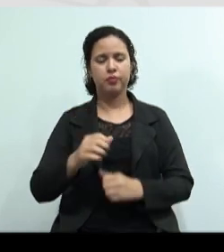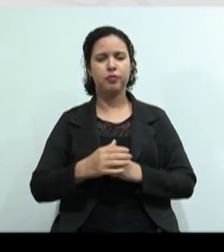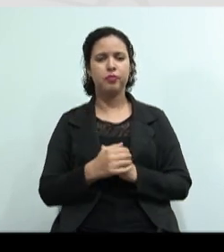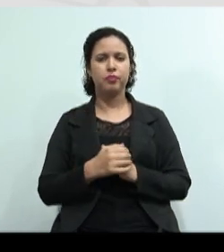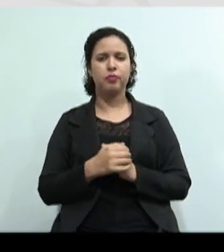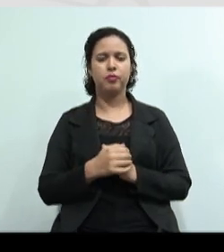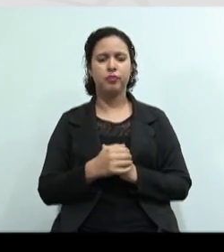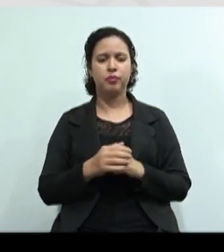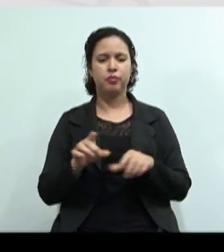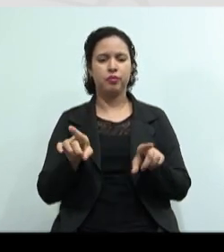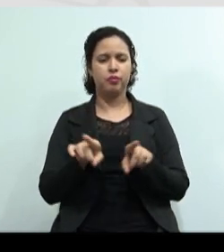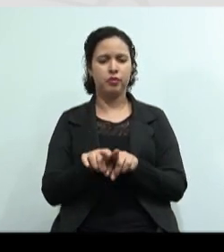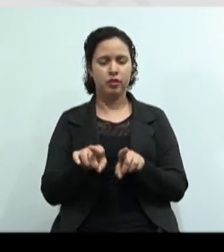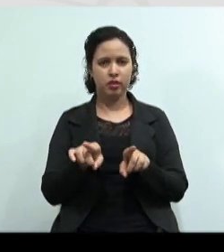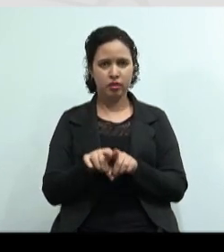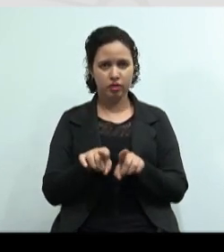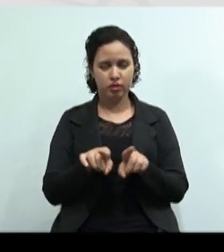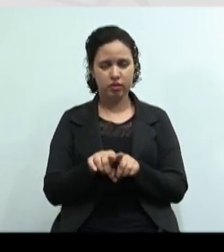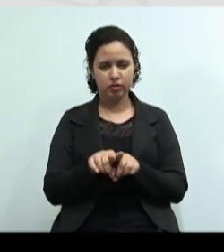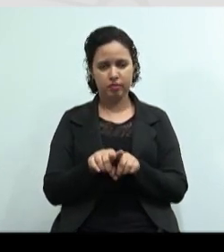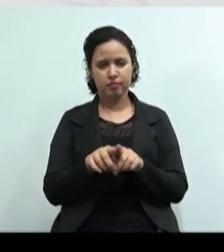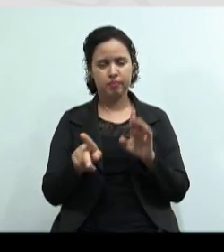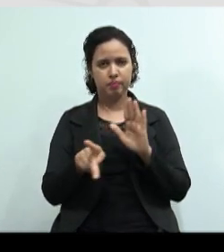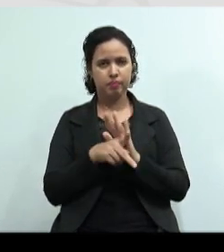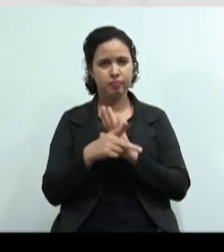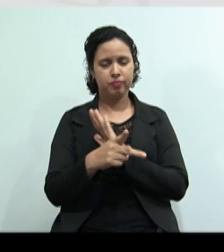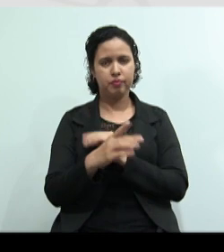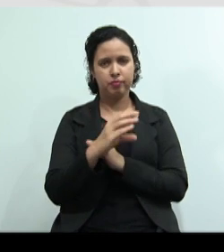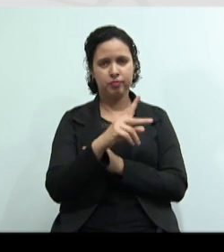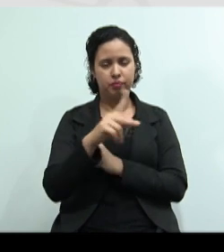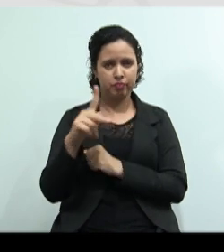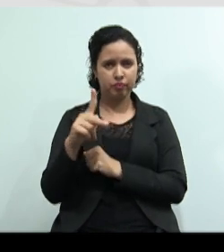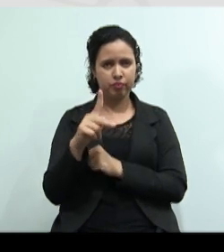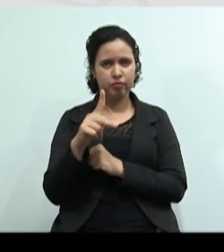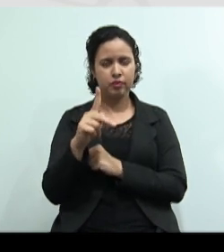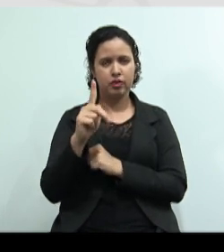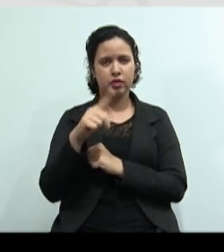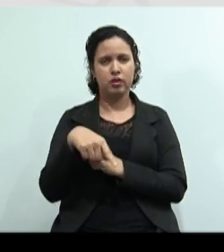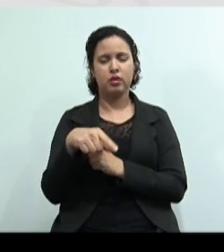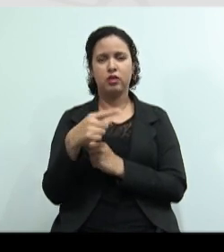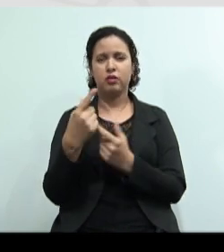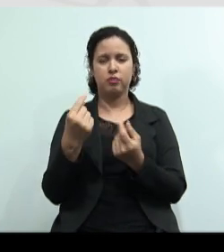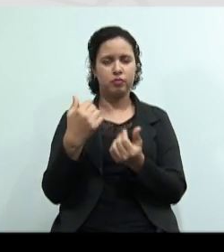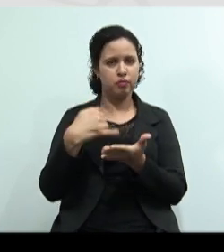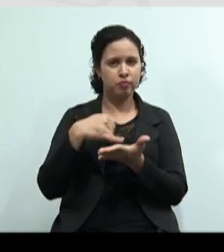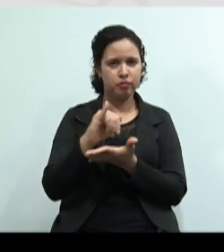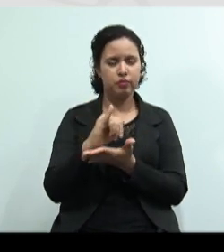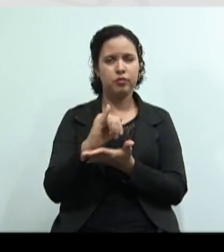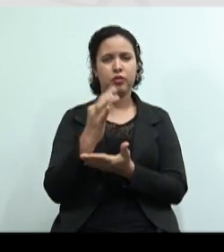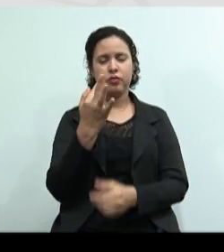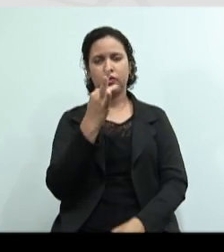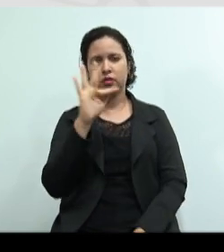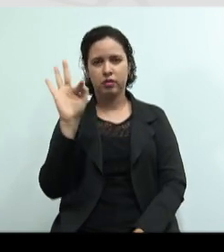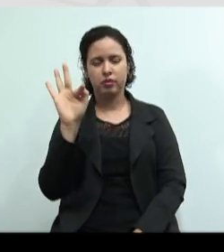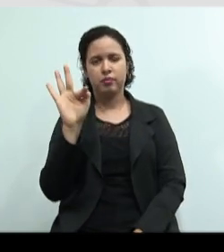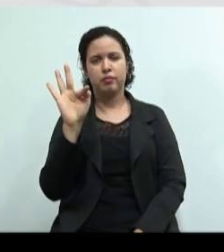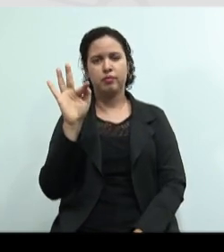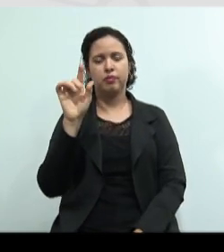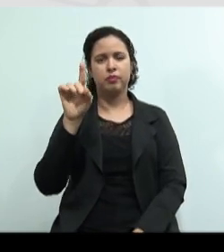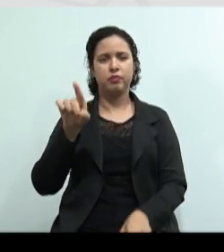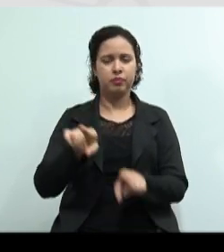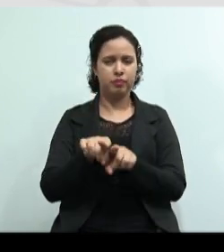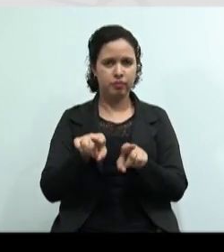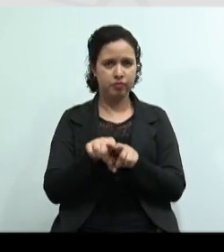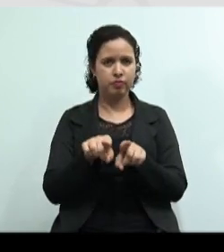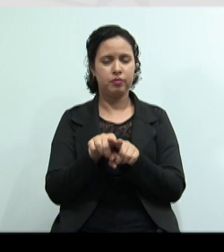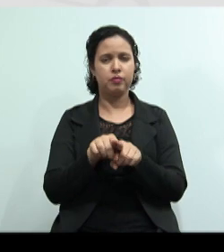quanto nas tributações das cooperativas, veremos os tributos federais, estaduais e municipais. Ok, então na aula de